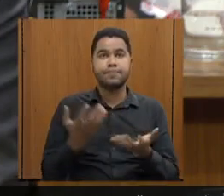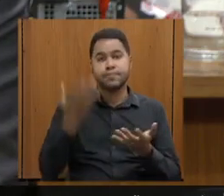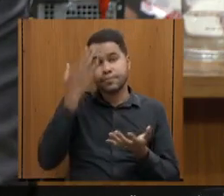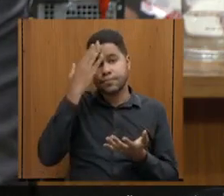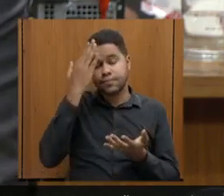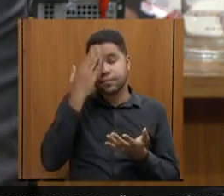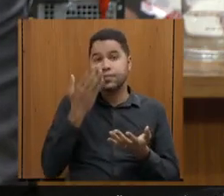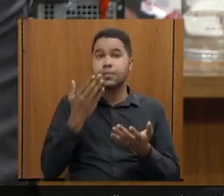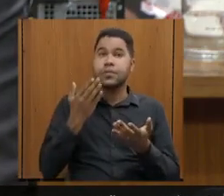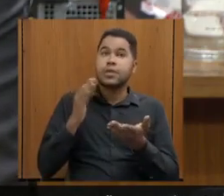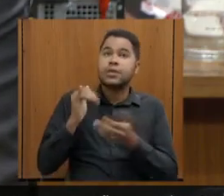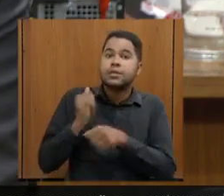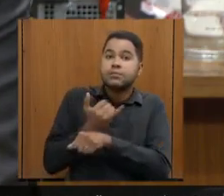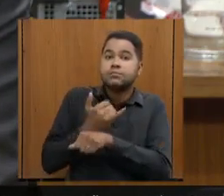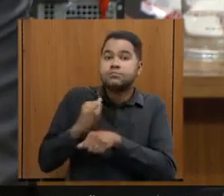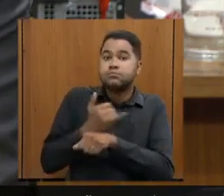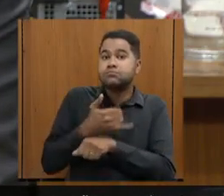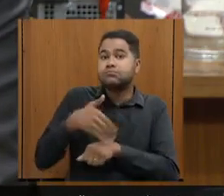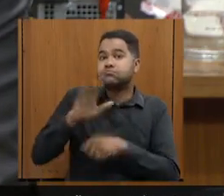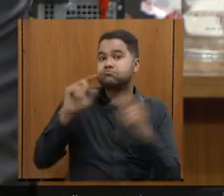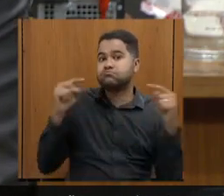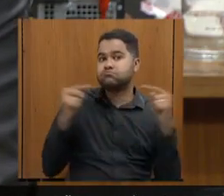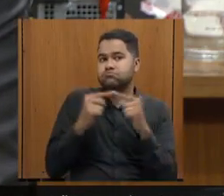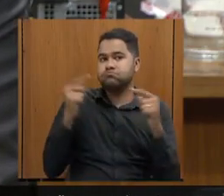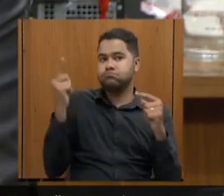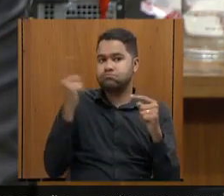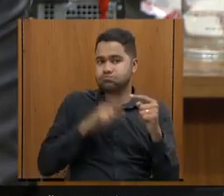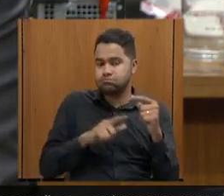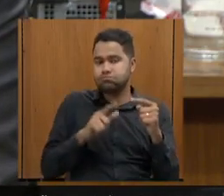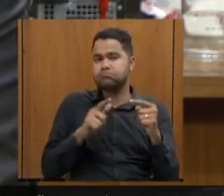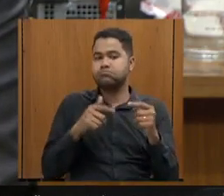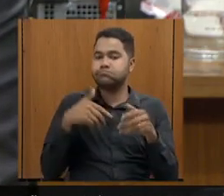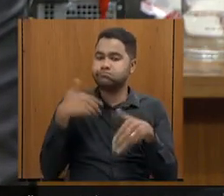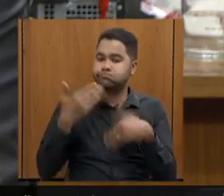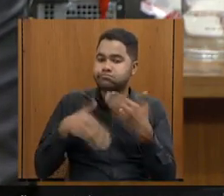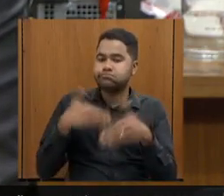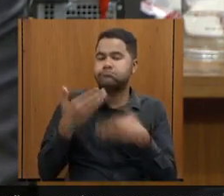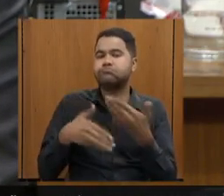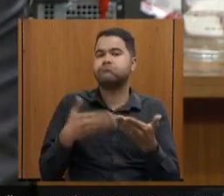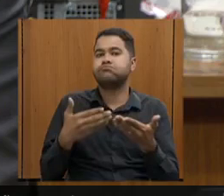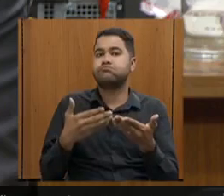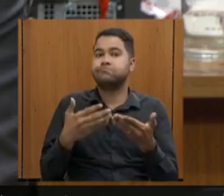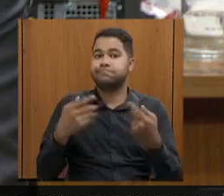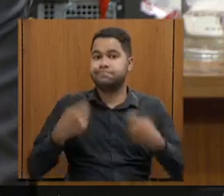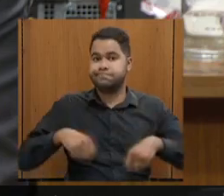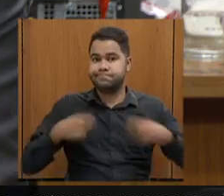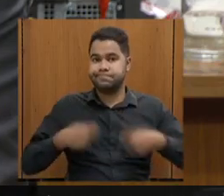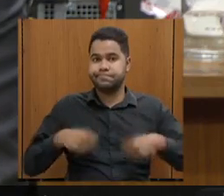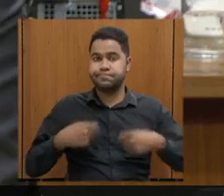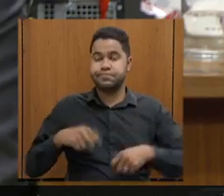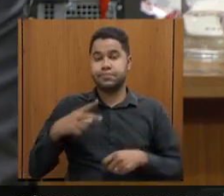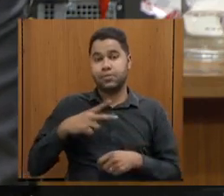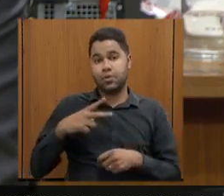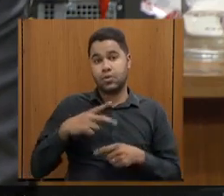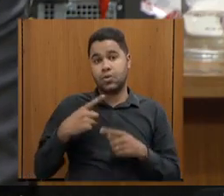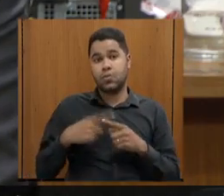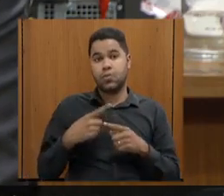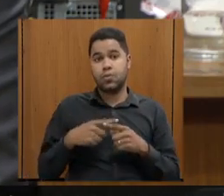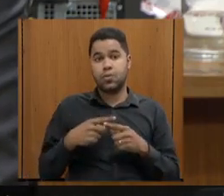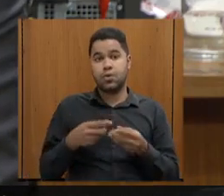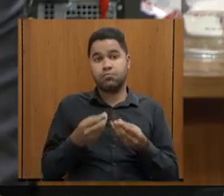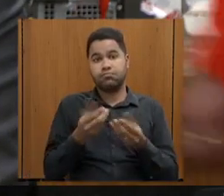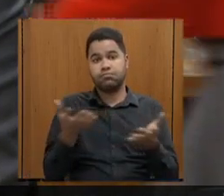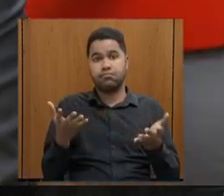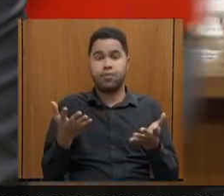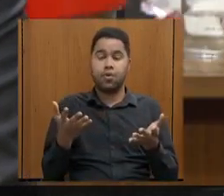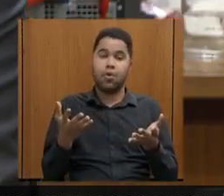gostaria de saber se tem algum estratégia mas contundente para conseguir levar adiante essa tão necessária privatização porque ela vai